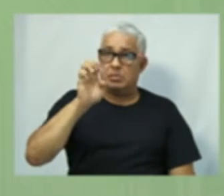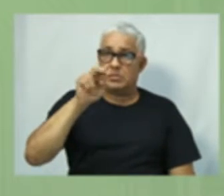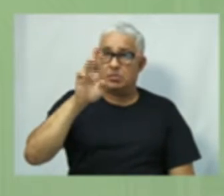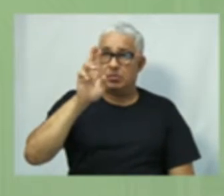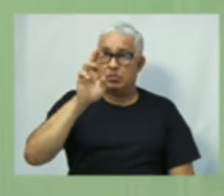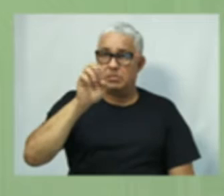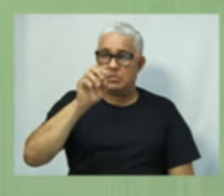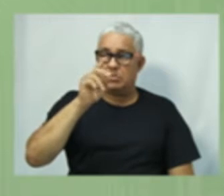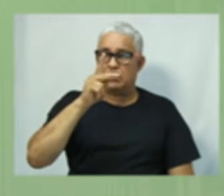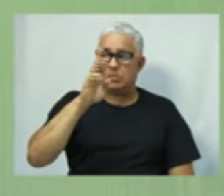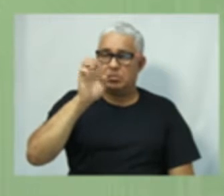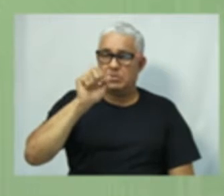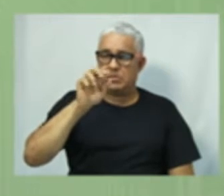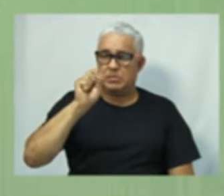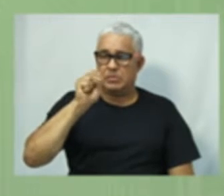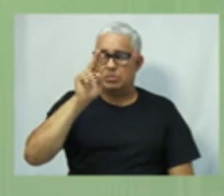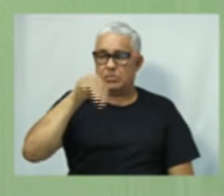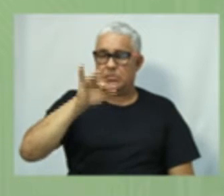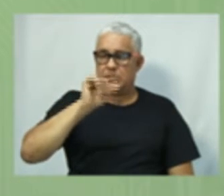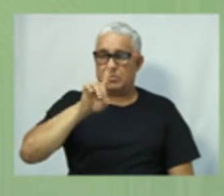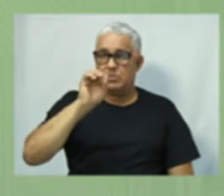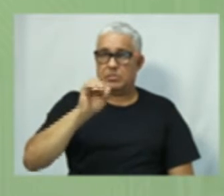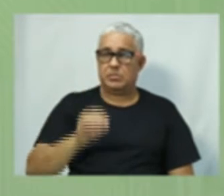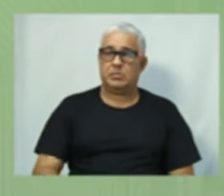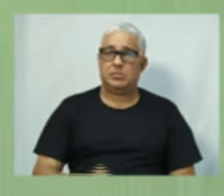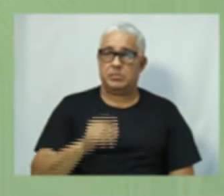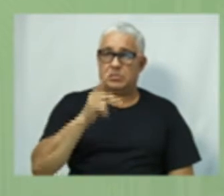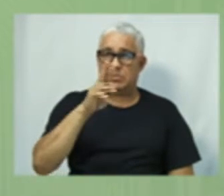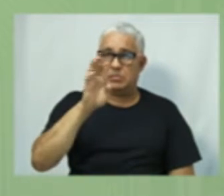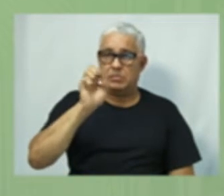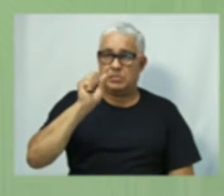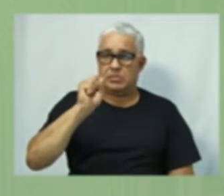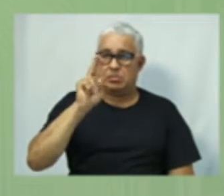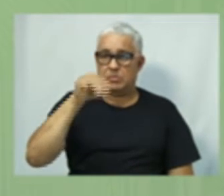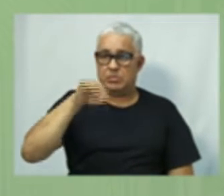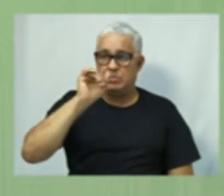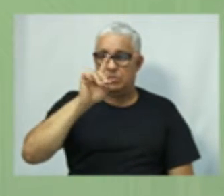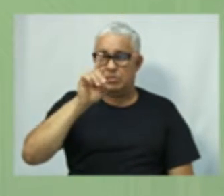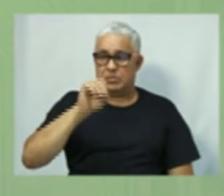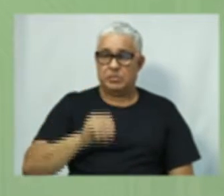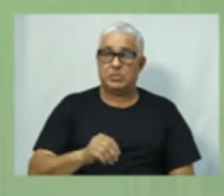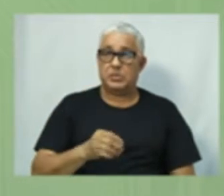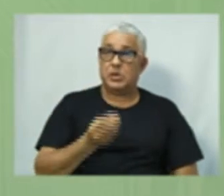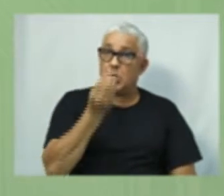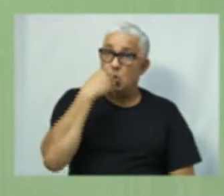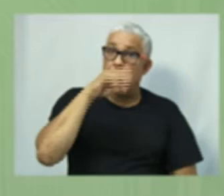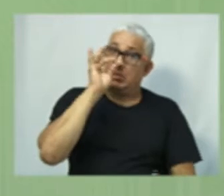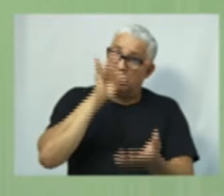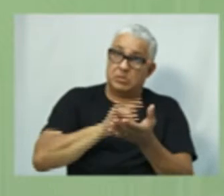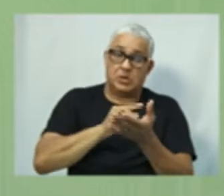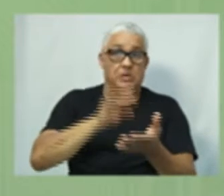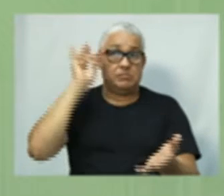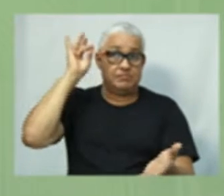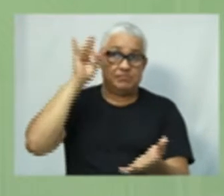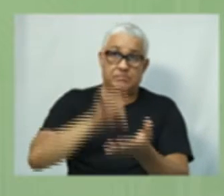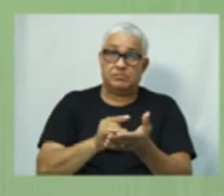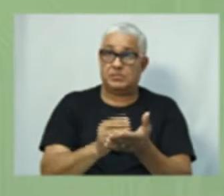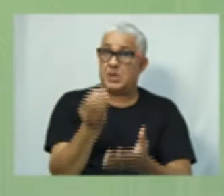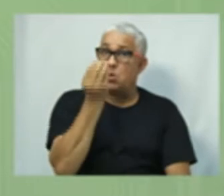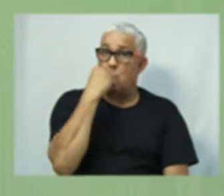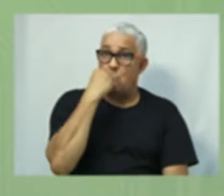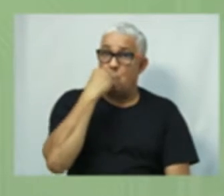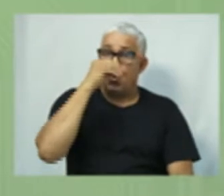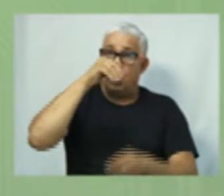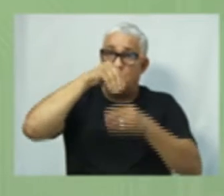lucro presumido, como o próprio nome diz. Enquanto o lucro real trabalha com o verdadeiro lucro da